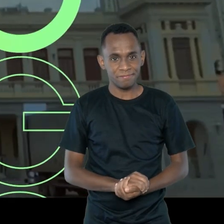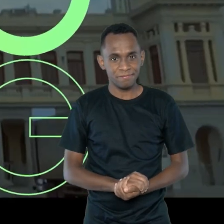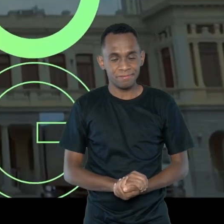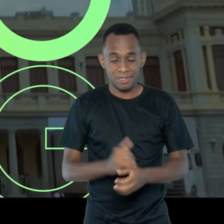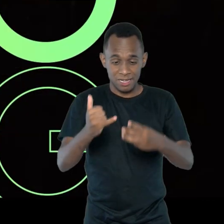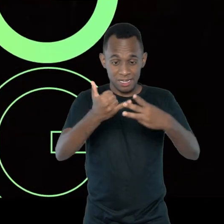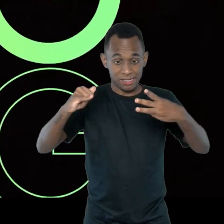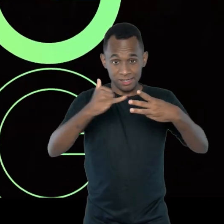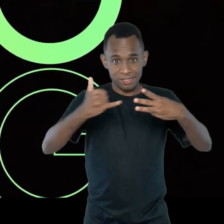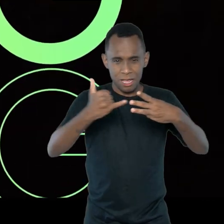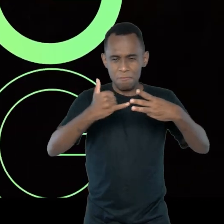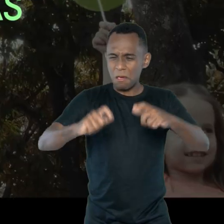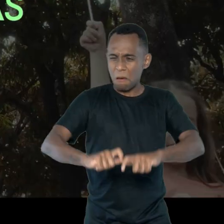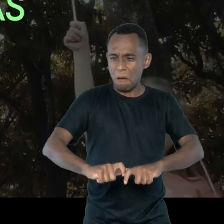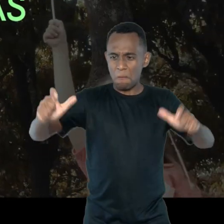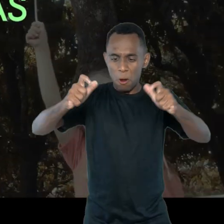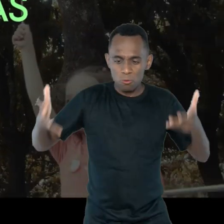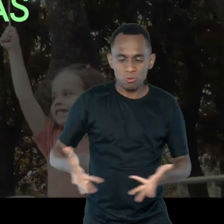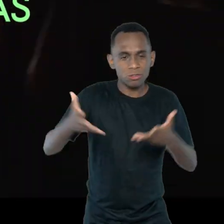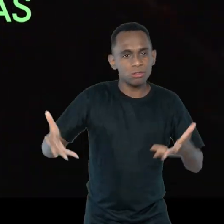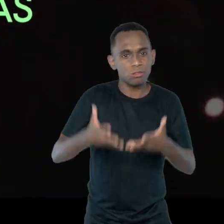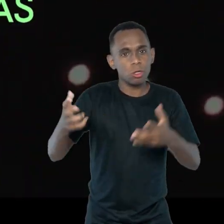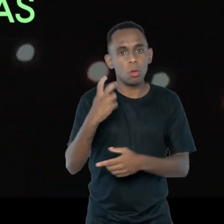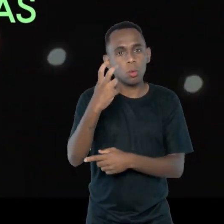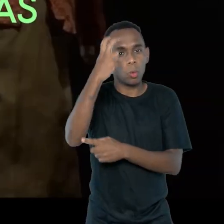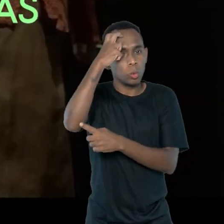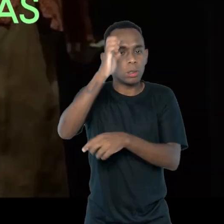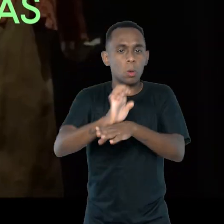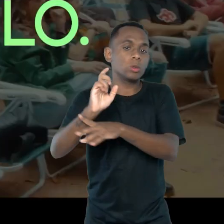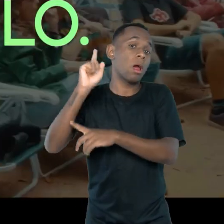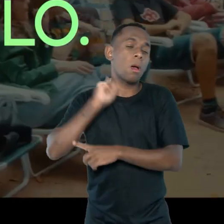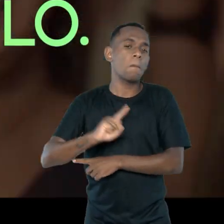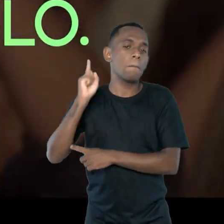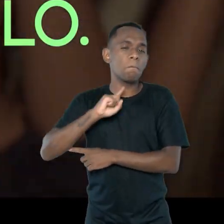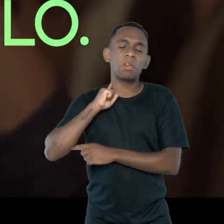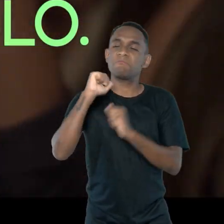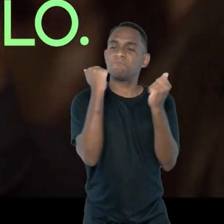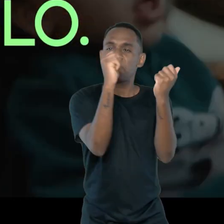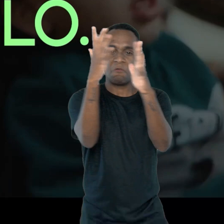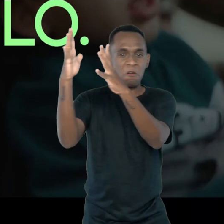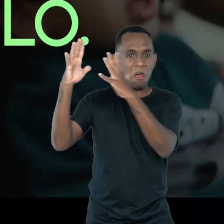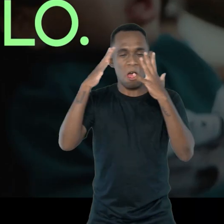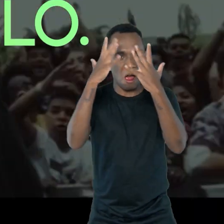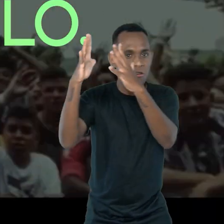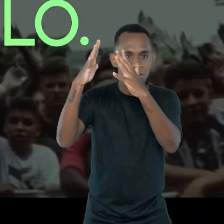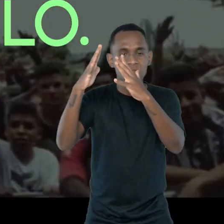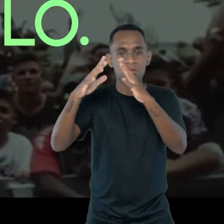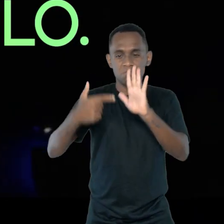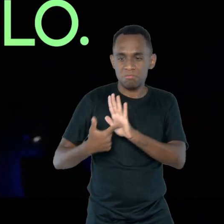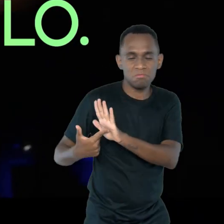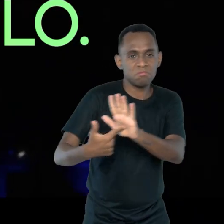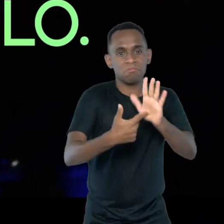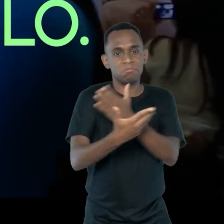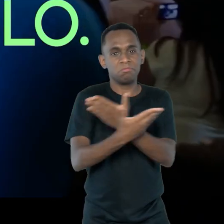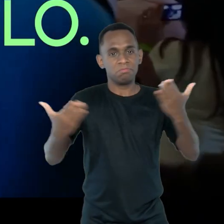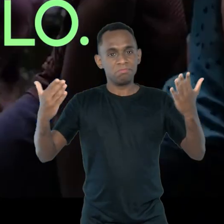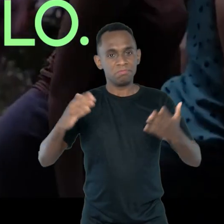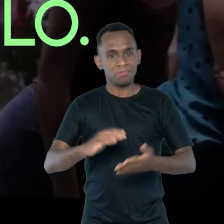A CEMIG, maior incentivadora da cultura de Minas, aplaude de pé este espetáculo.